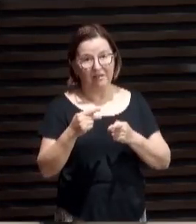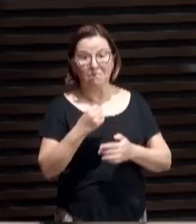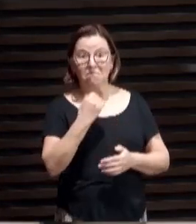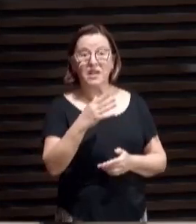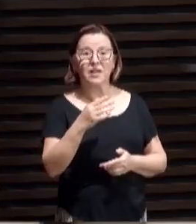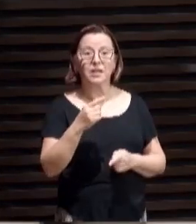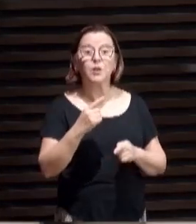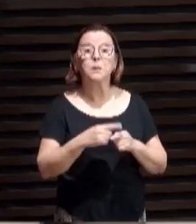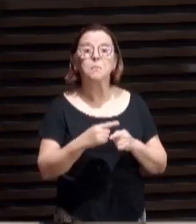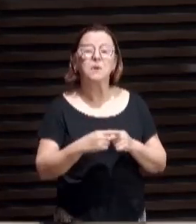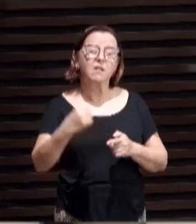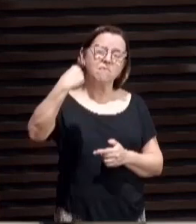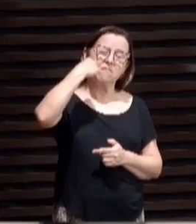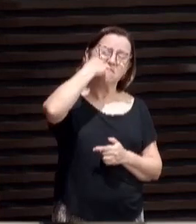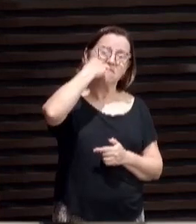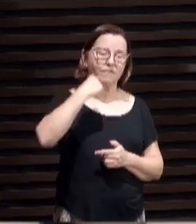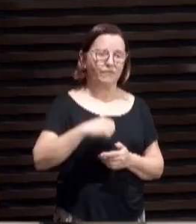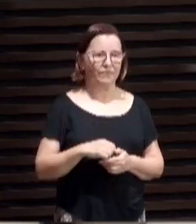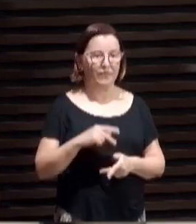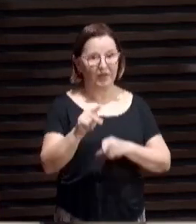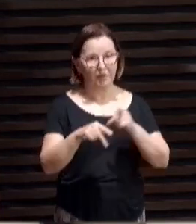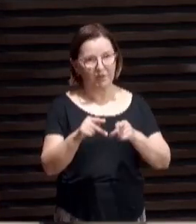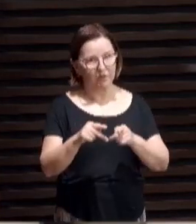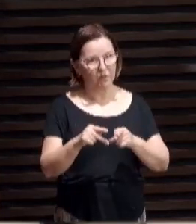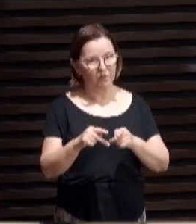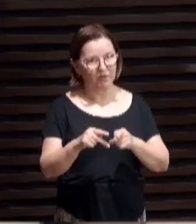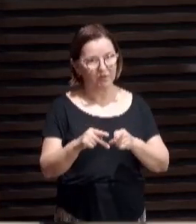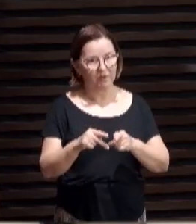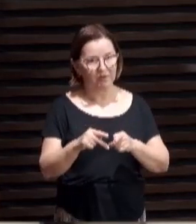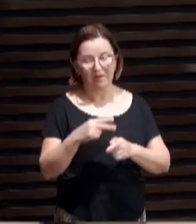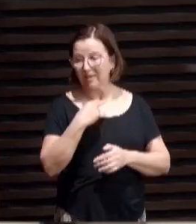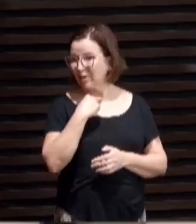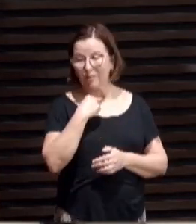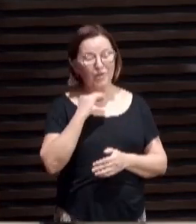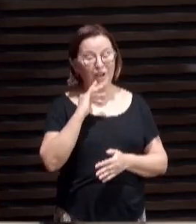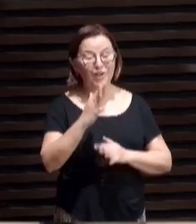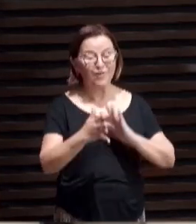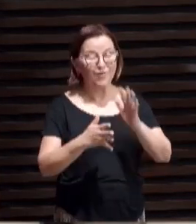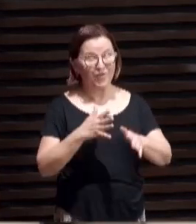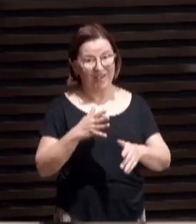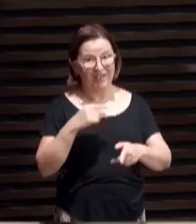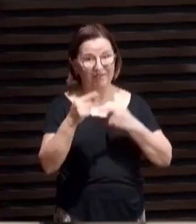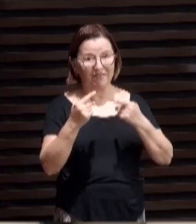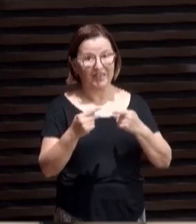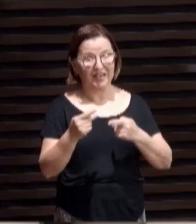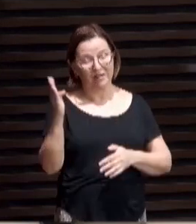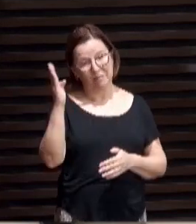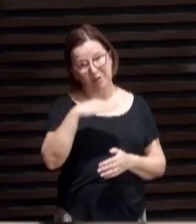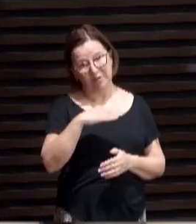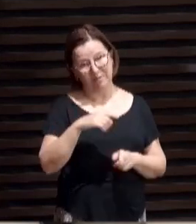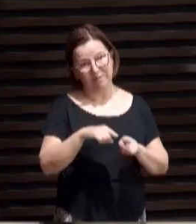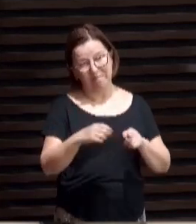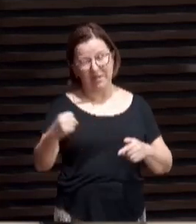Eles não podiam acusá-lo de falar mal. No entanto, eles o golpearam por dizer